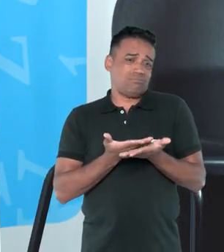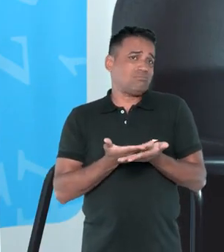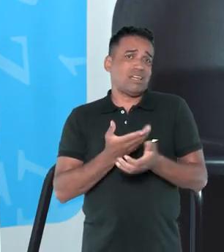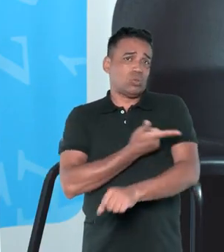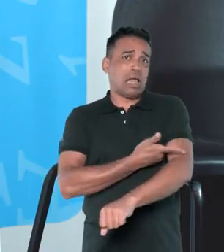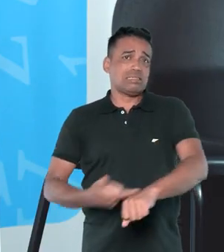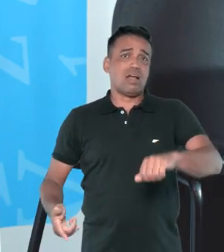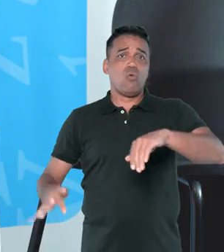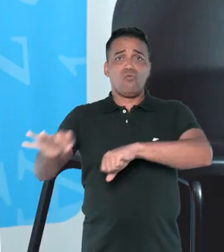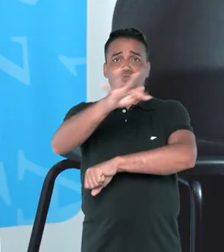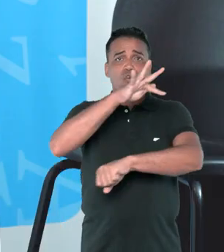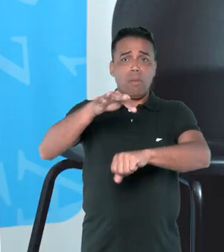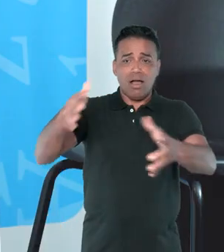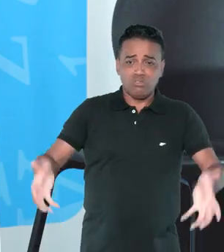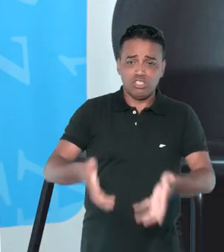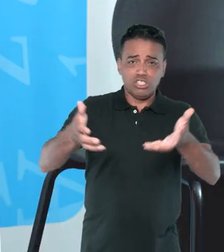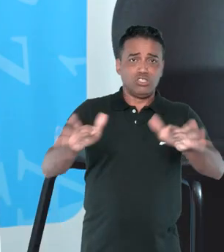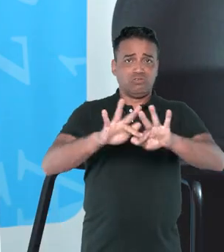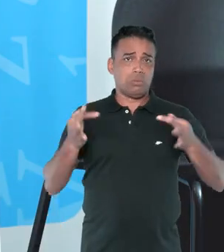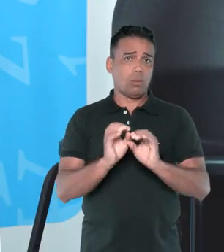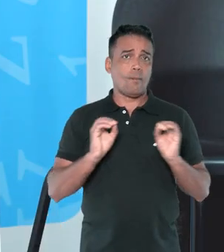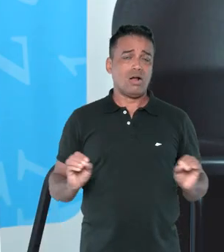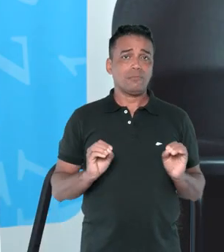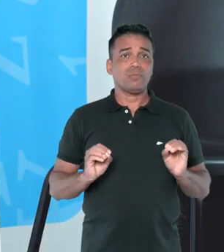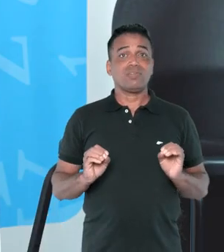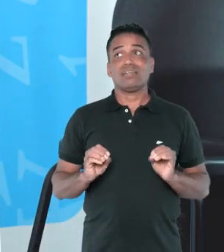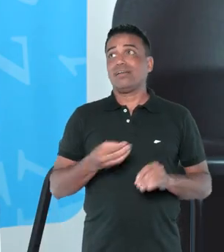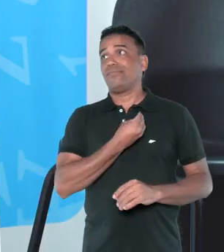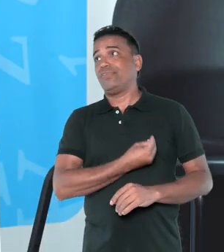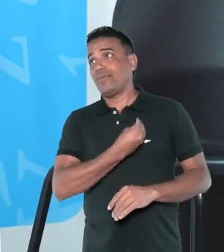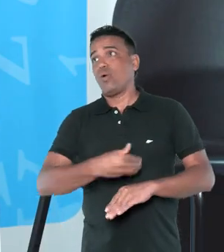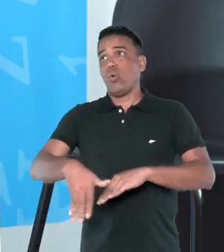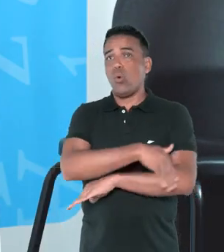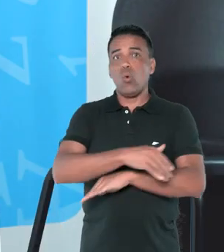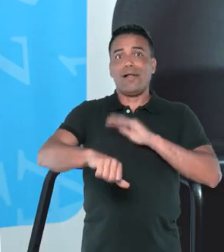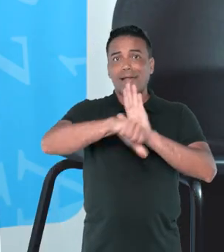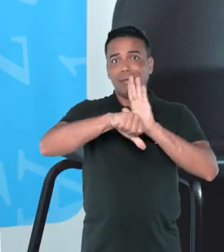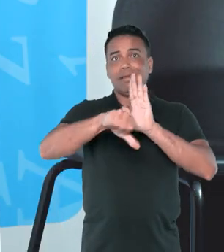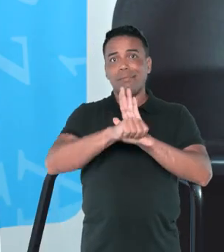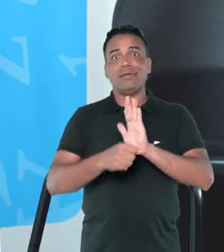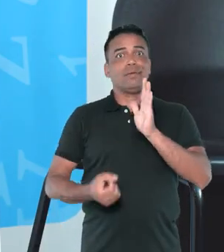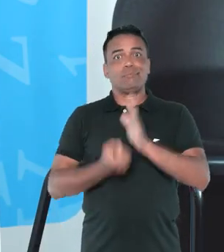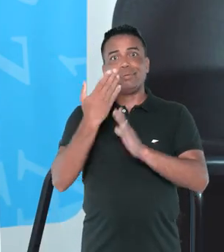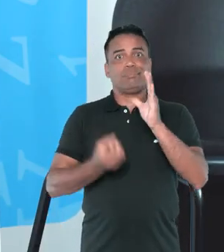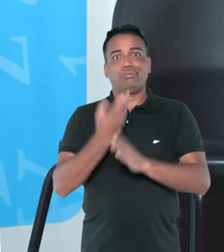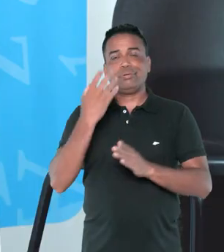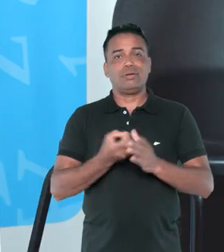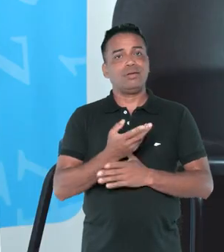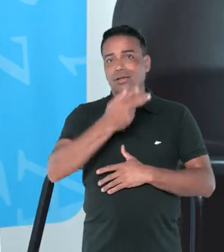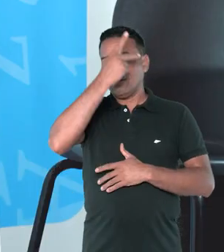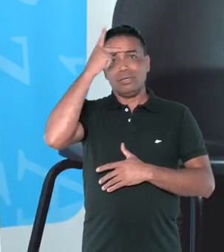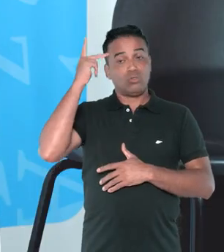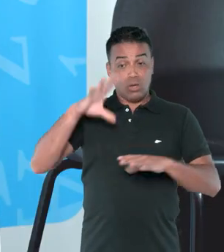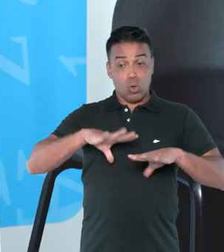teve uma educação formal, não teve incentivo. Um cara que viveu na rua, que já cometeu vários crimes, como é que pode uma pessoa